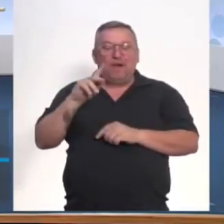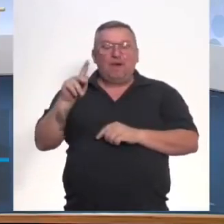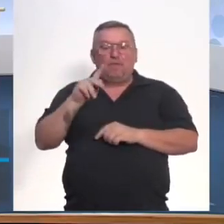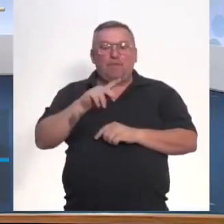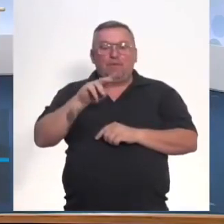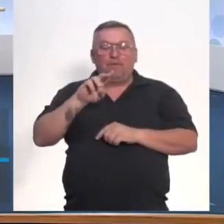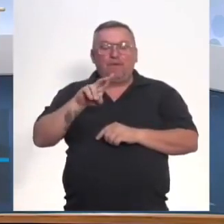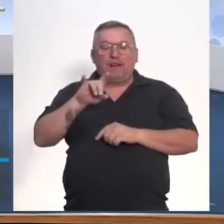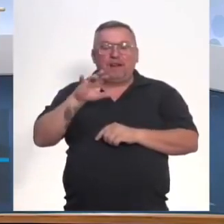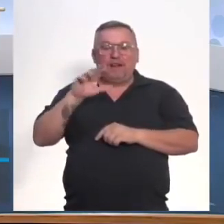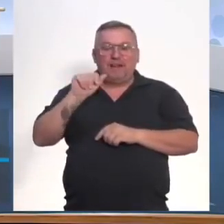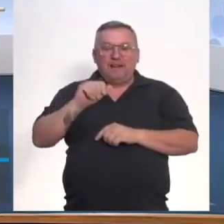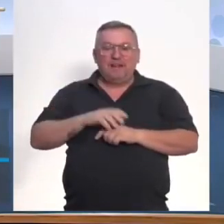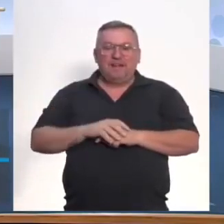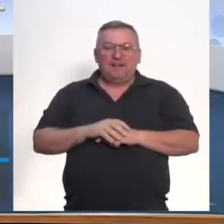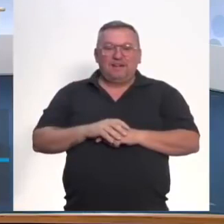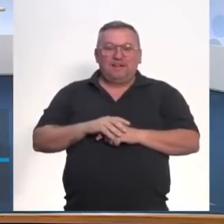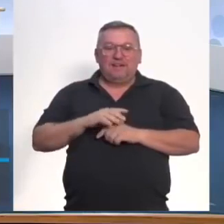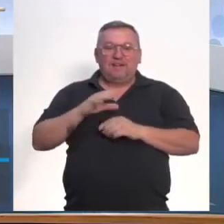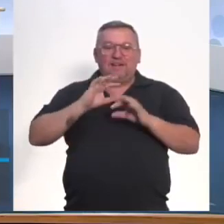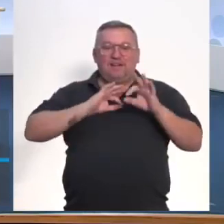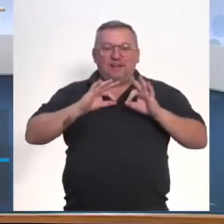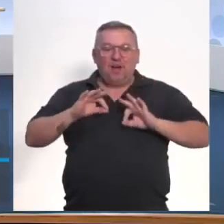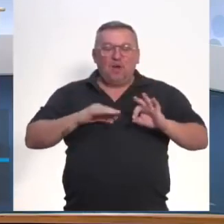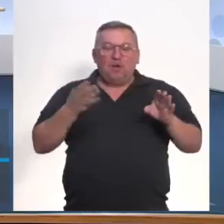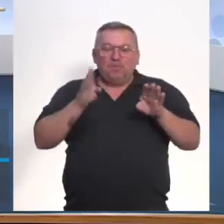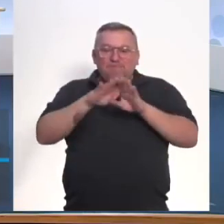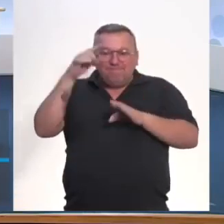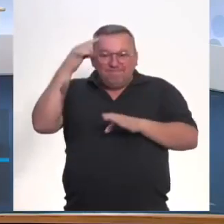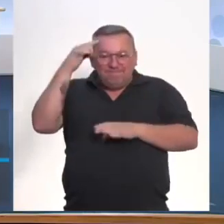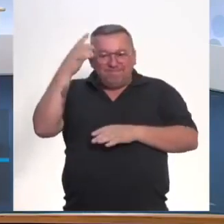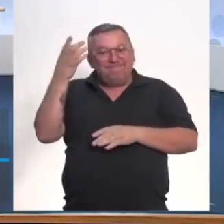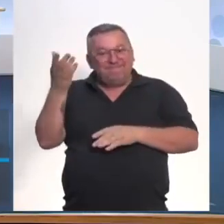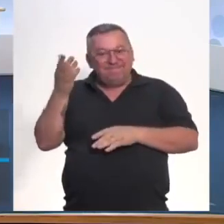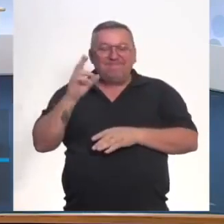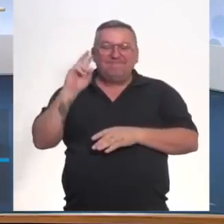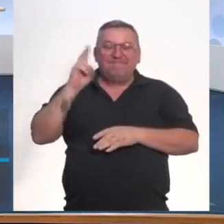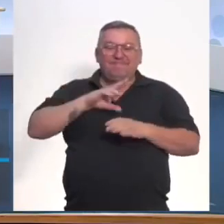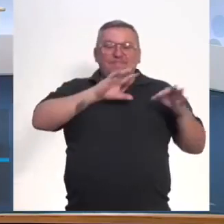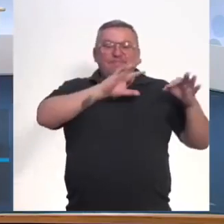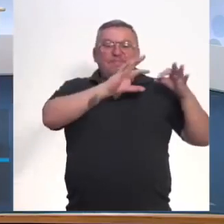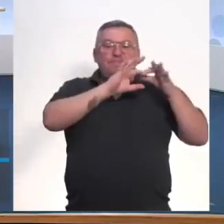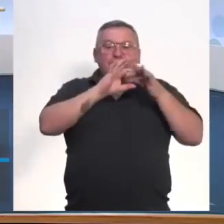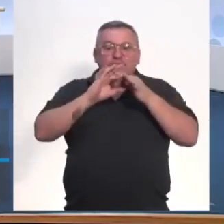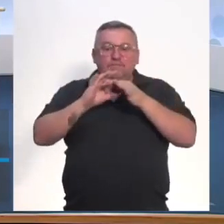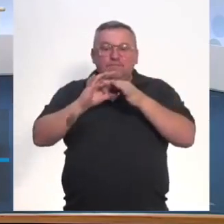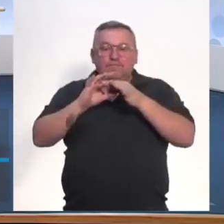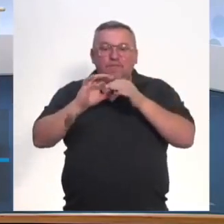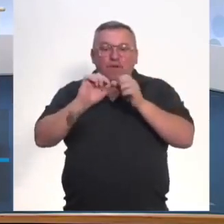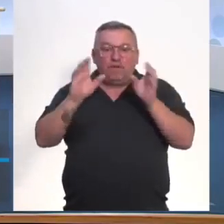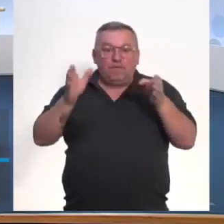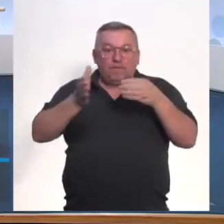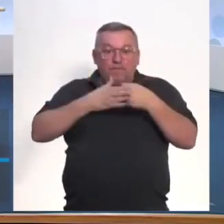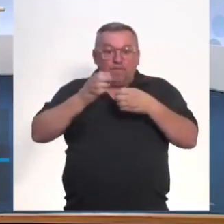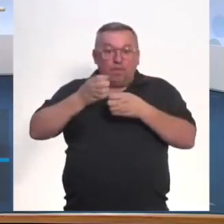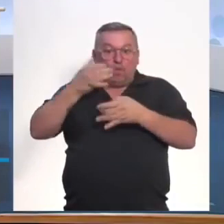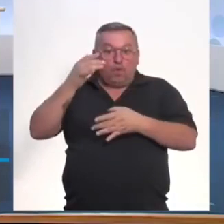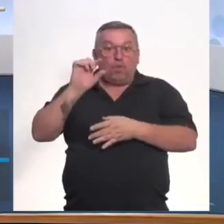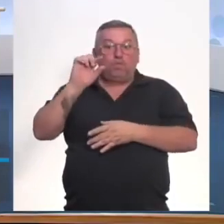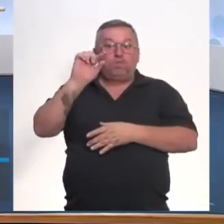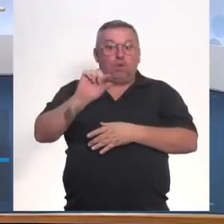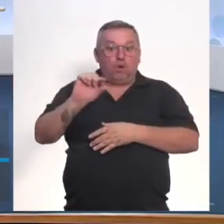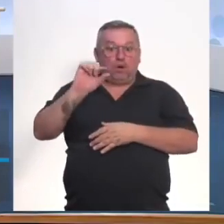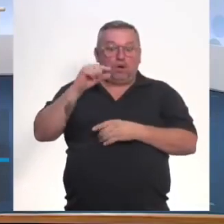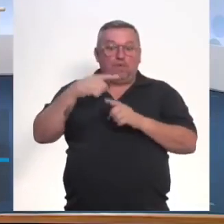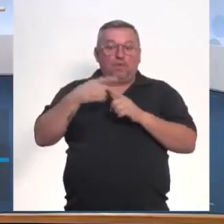A onça bateu a cabeça no portão. Ok. Então, Aí, tendo Yasmin. em vista esse contexto aí, a gente vai fechar o chat só por esse instante,